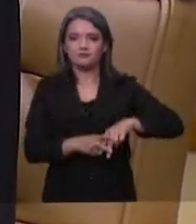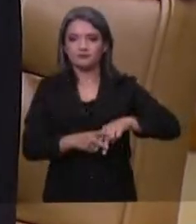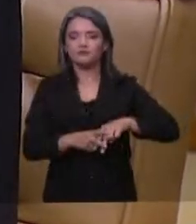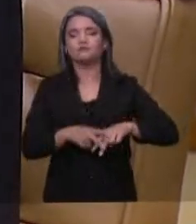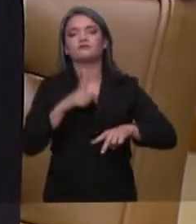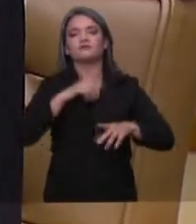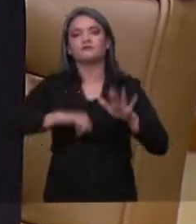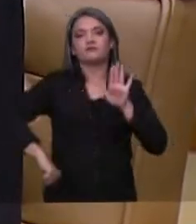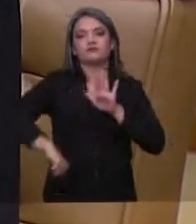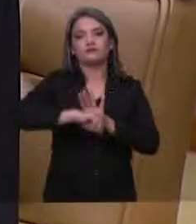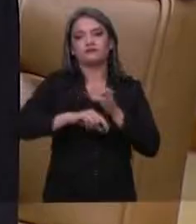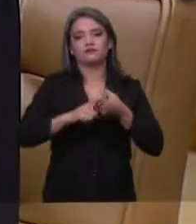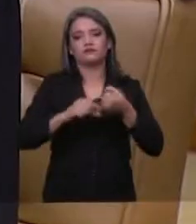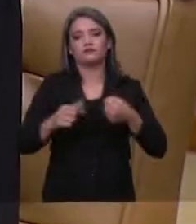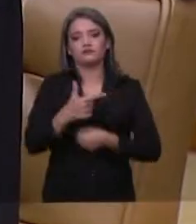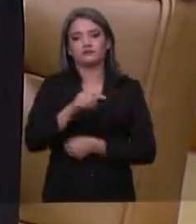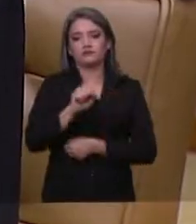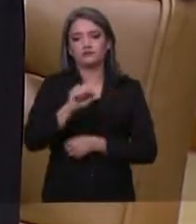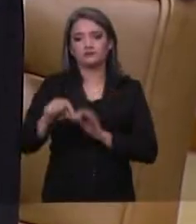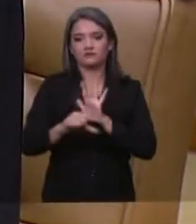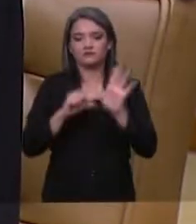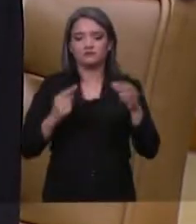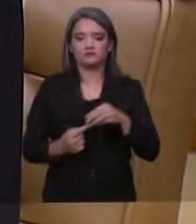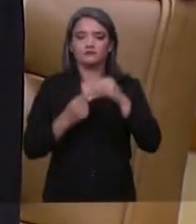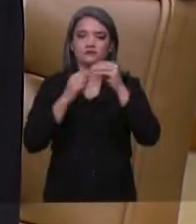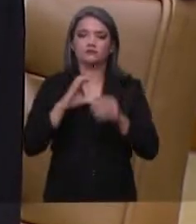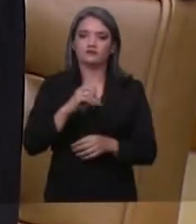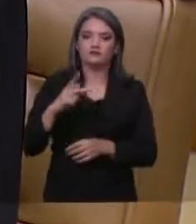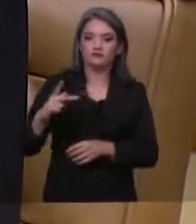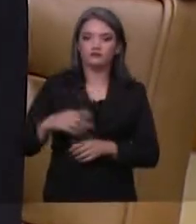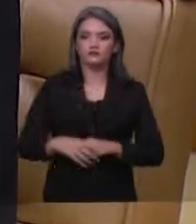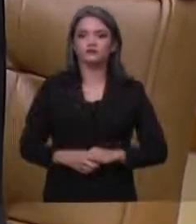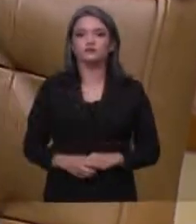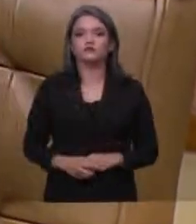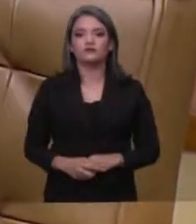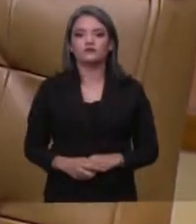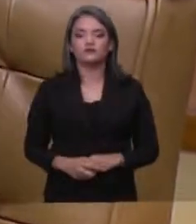para o crime do artigo 288, parágrafo único do Código Penal.